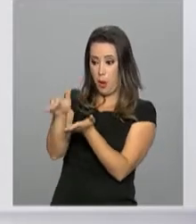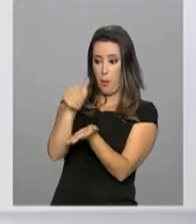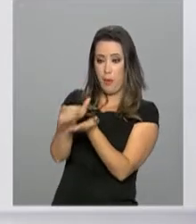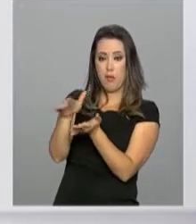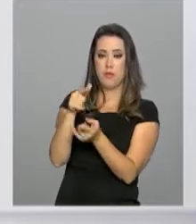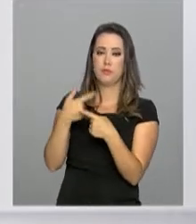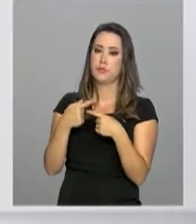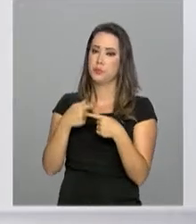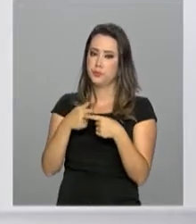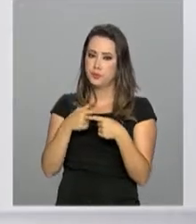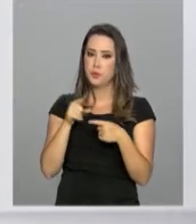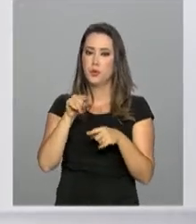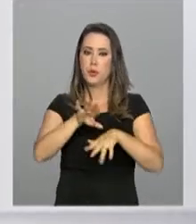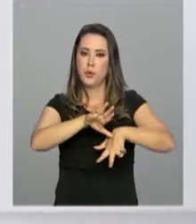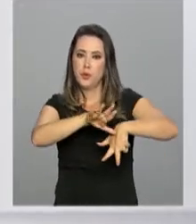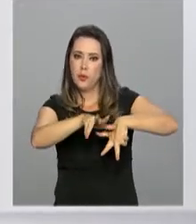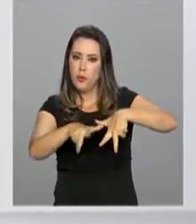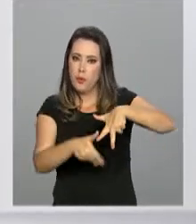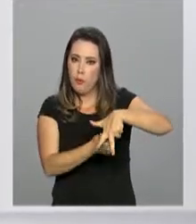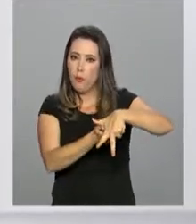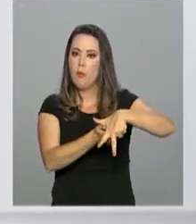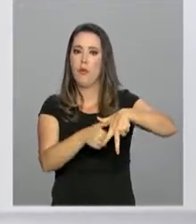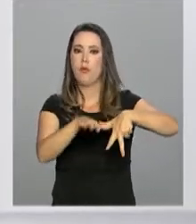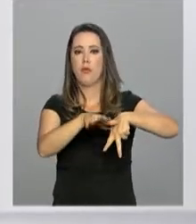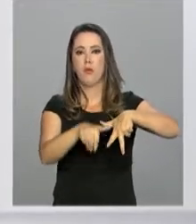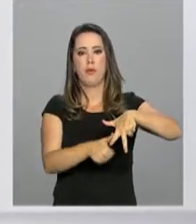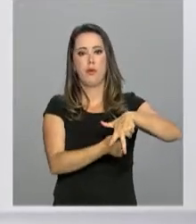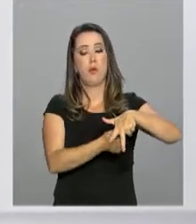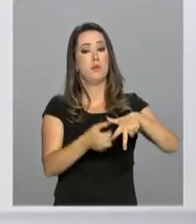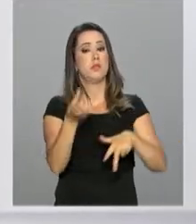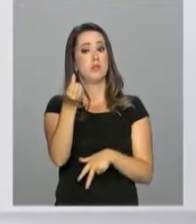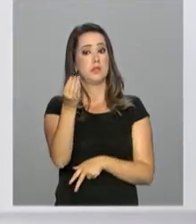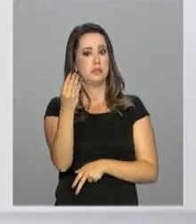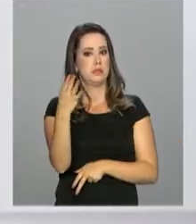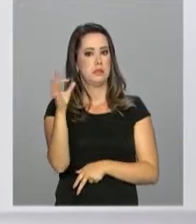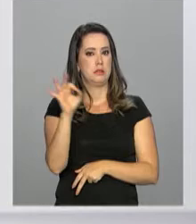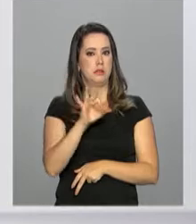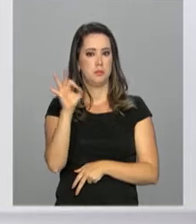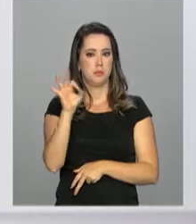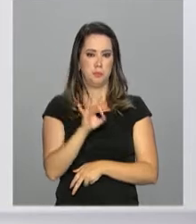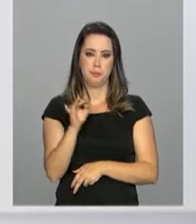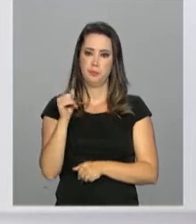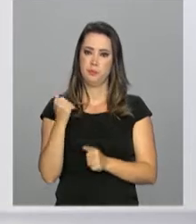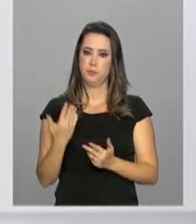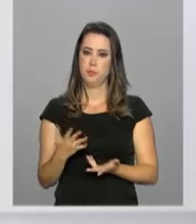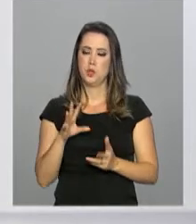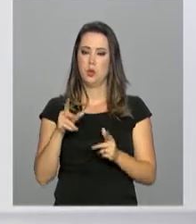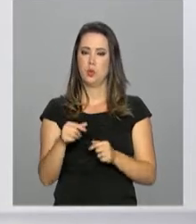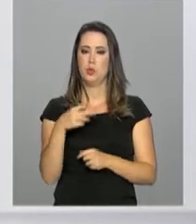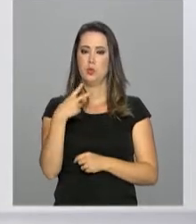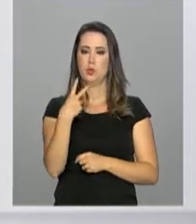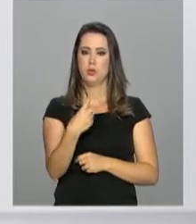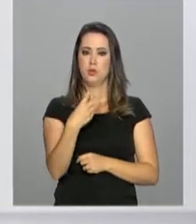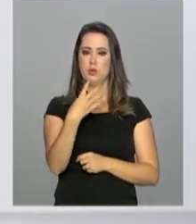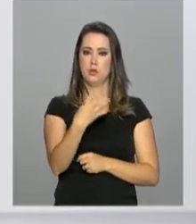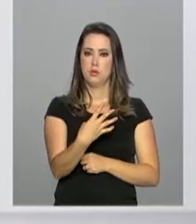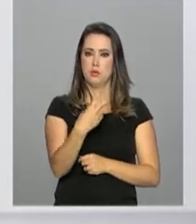foi a prática de atos relacionados à corrupção, com 64% dos casos registrados. Ao todo,